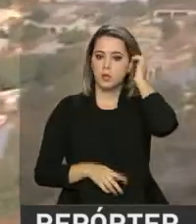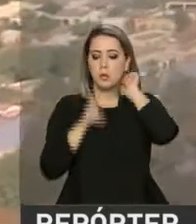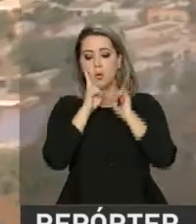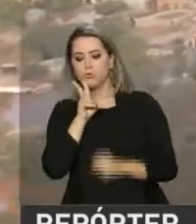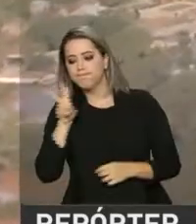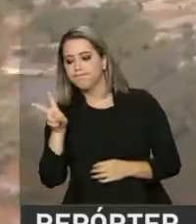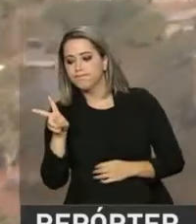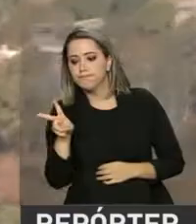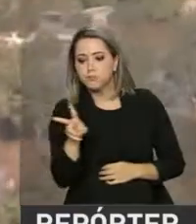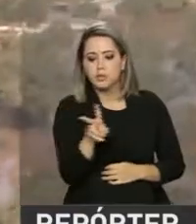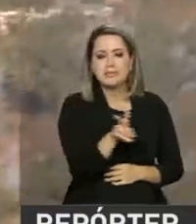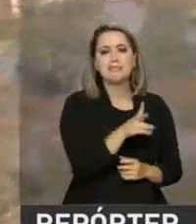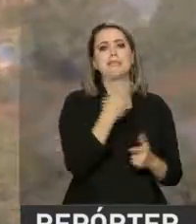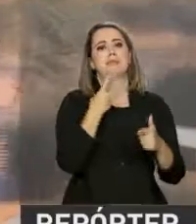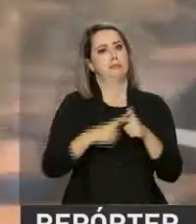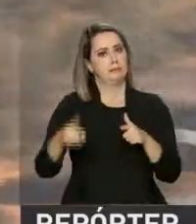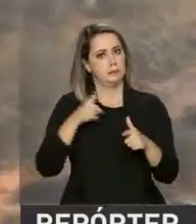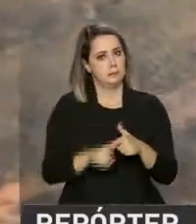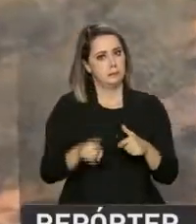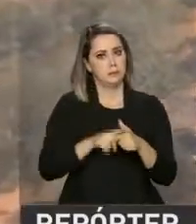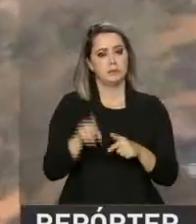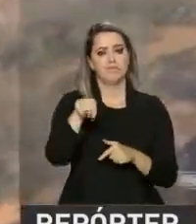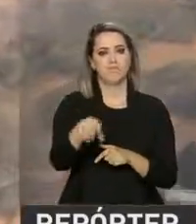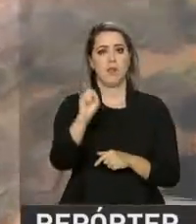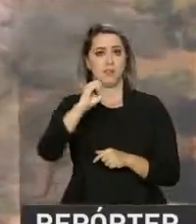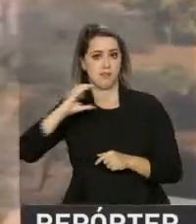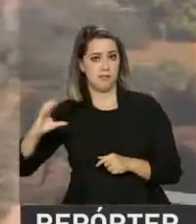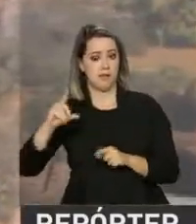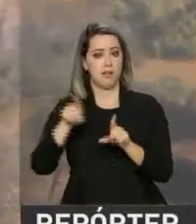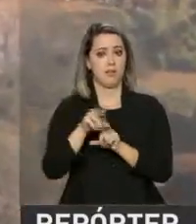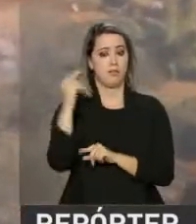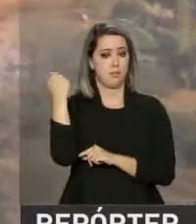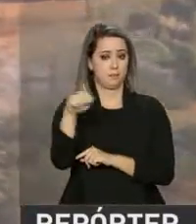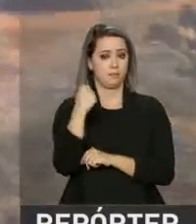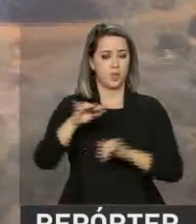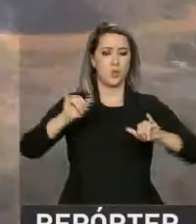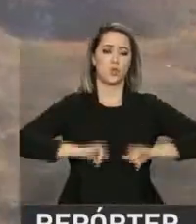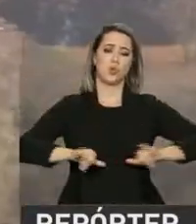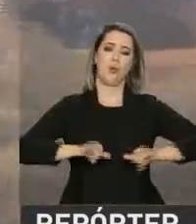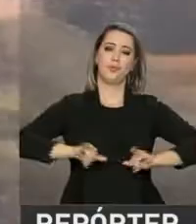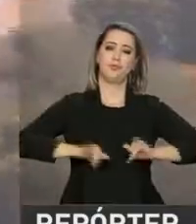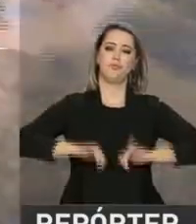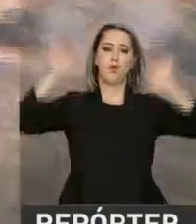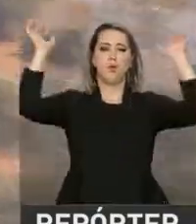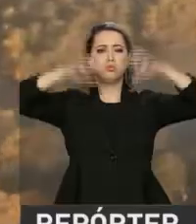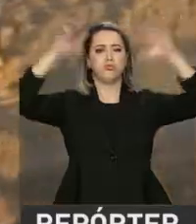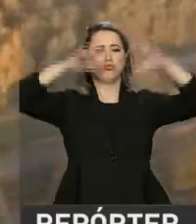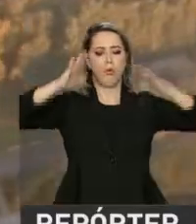analisar o tamanho do estrago tanto santa catarina quanto no rio grande do sul sofrem com as chuvas e